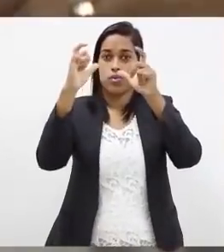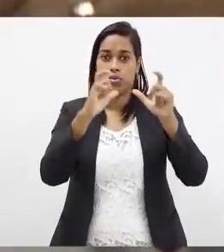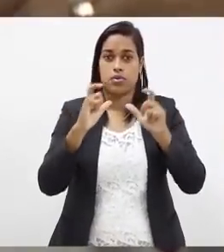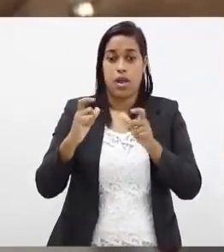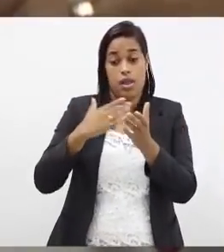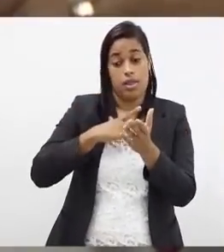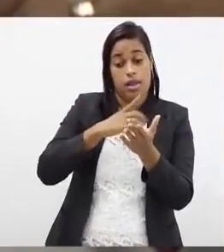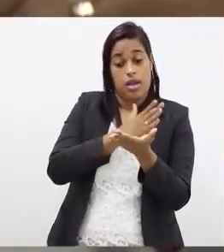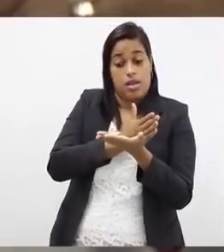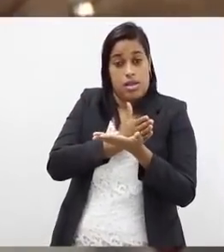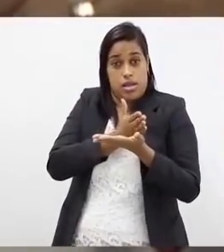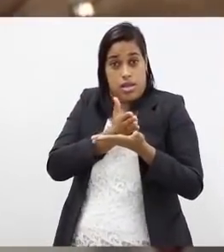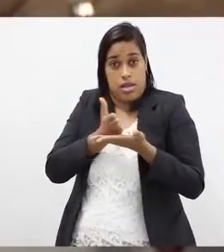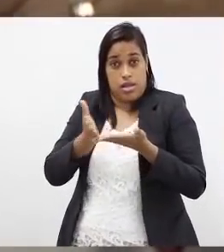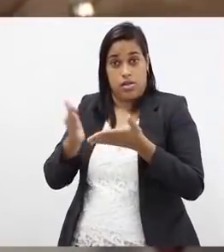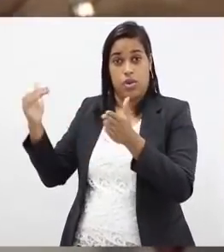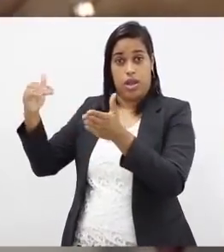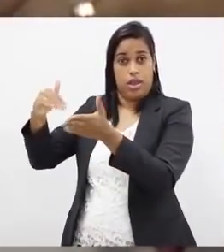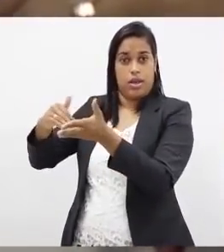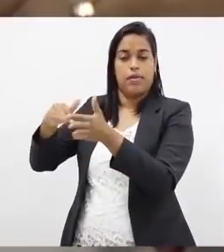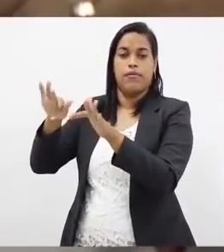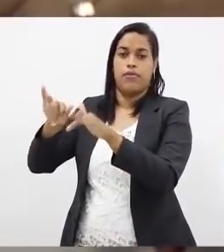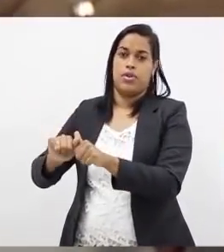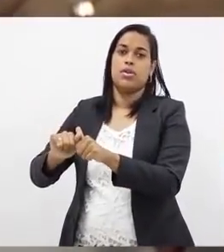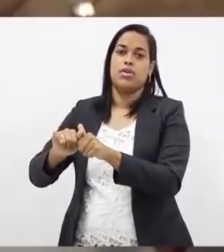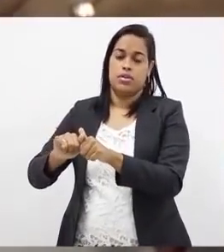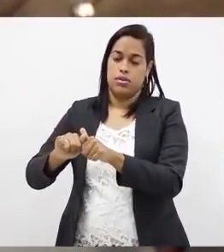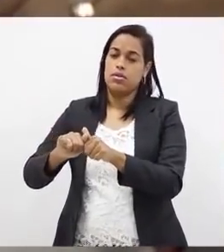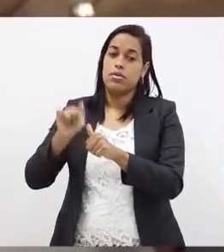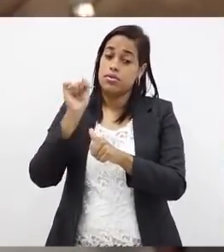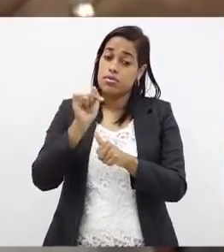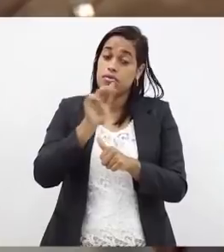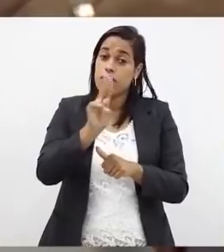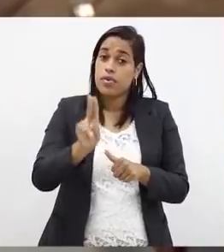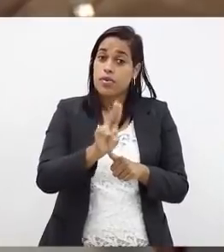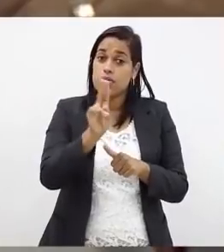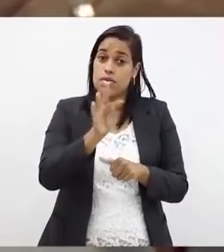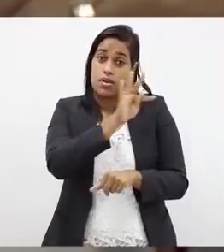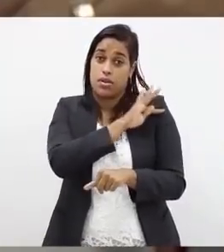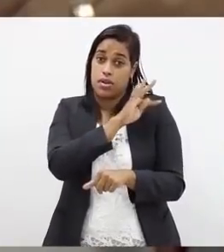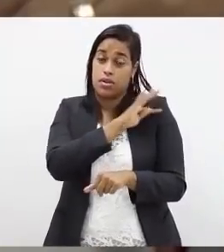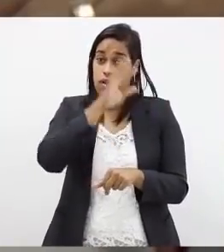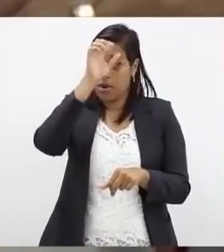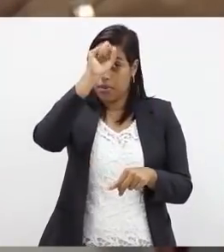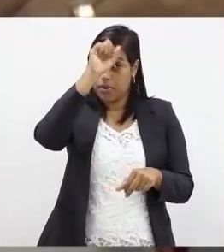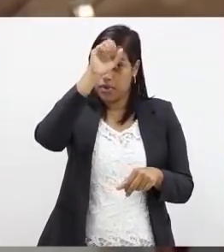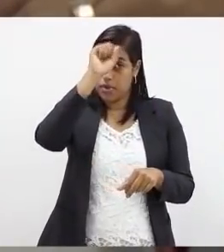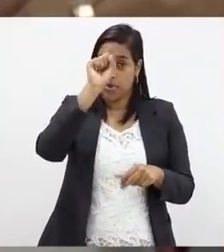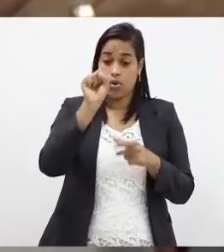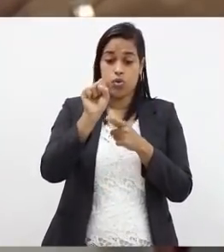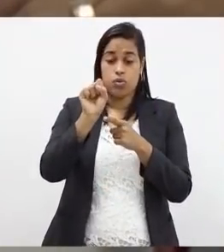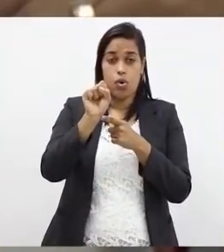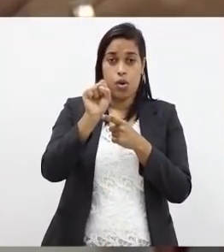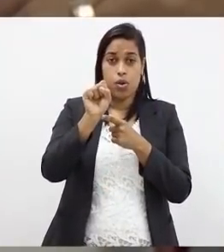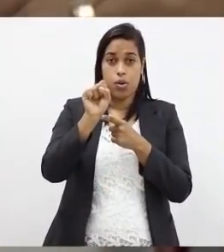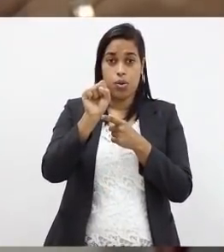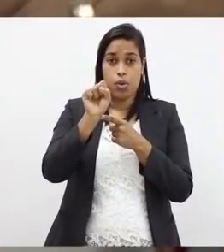início aqui e termina aqui. E aqui a gente vai utilizar aquela técnica que a gente aprendeu dos 8